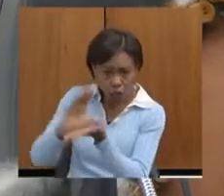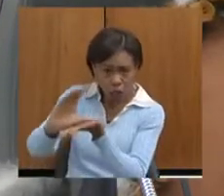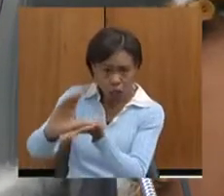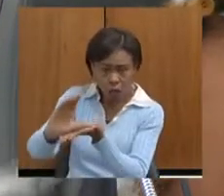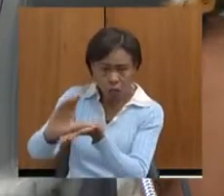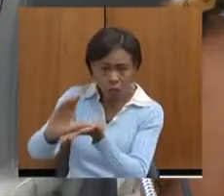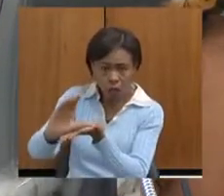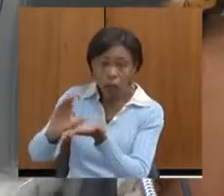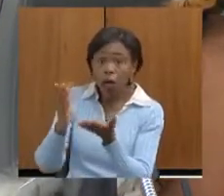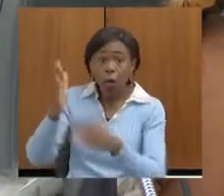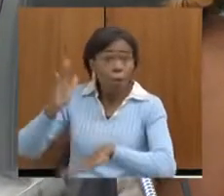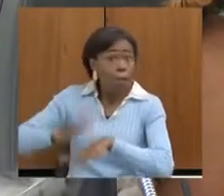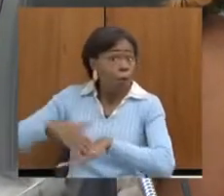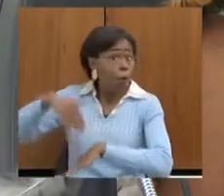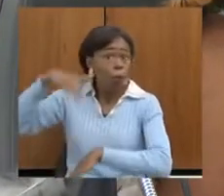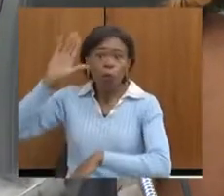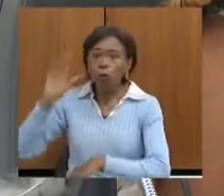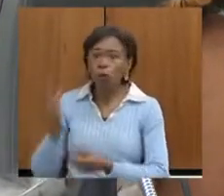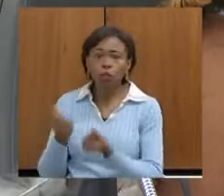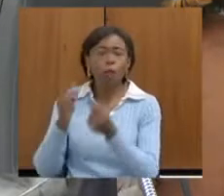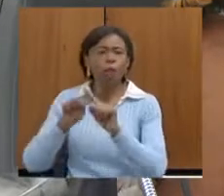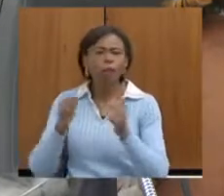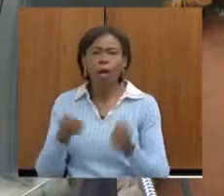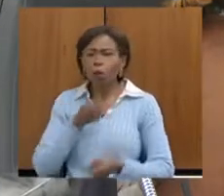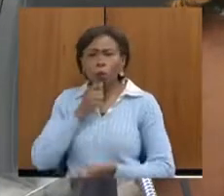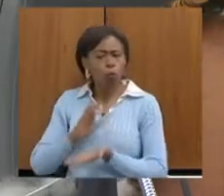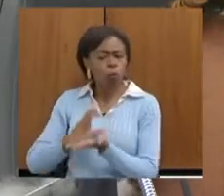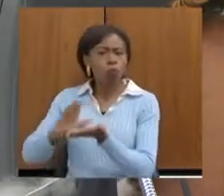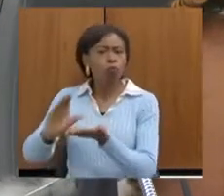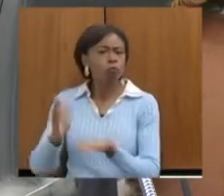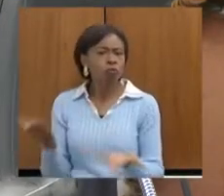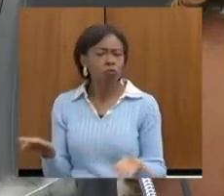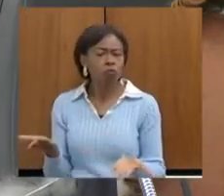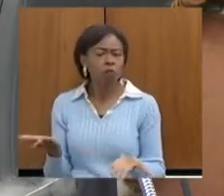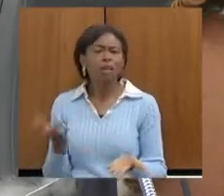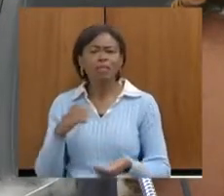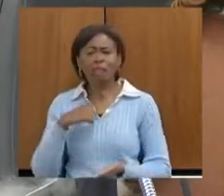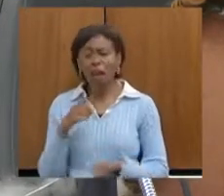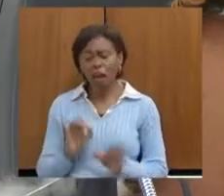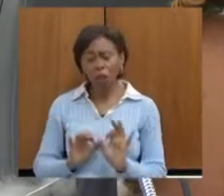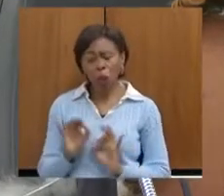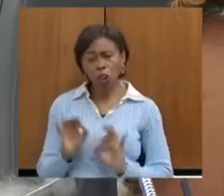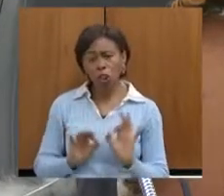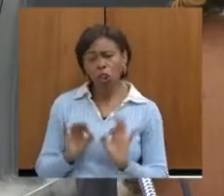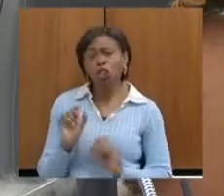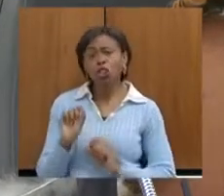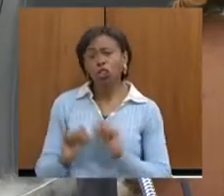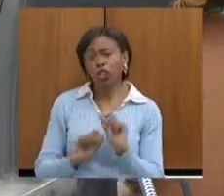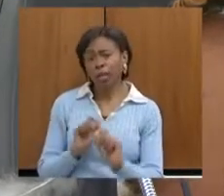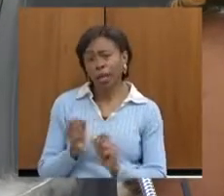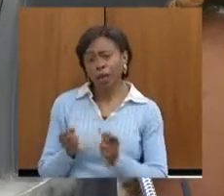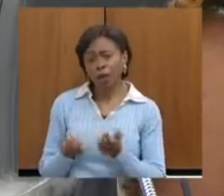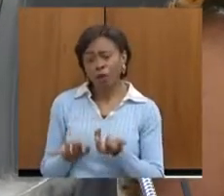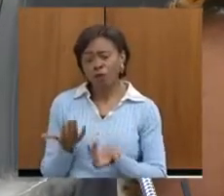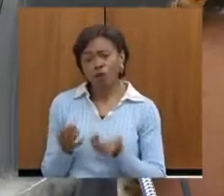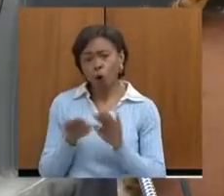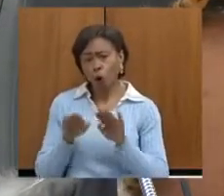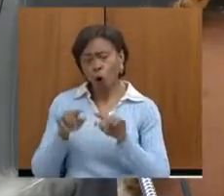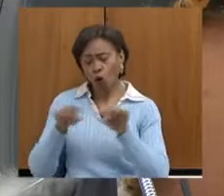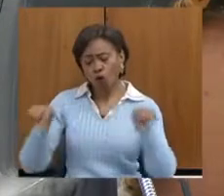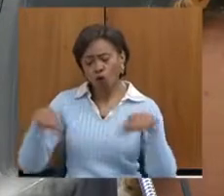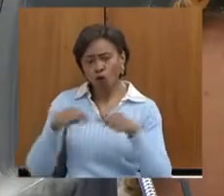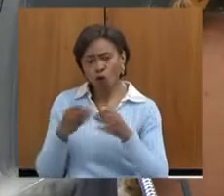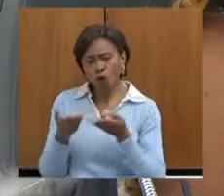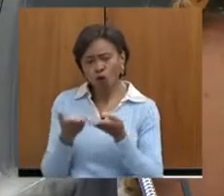mas não tô dando o dinheiro chegar na ponta né Aí tem uns projetinhos de fogão né gente lá na lá em Cachoeira Escura os